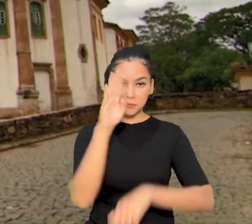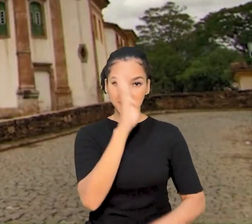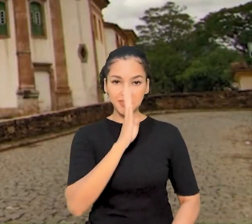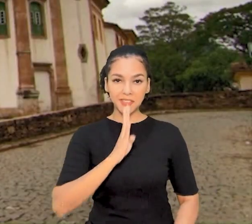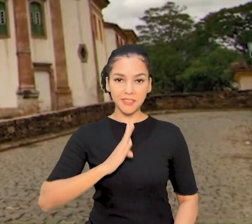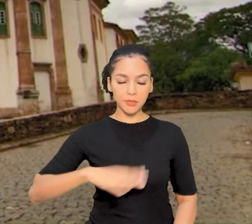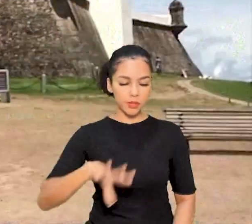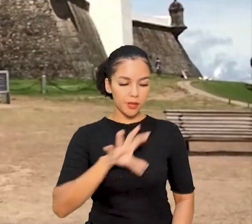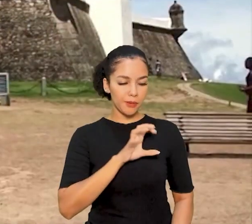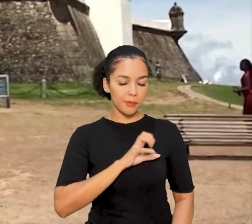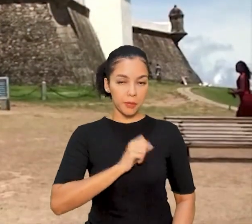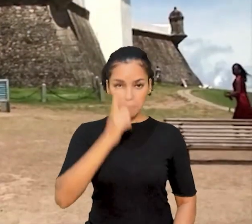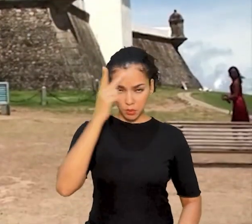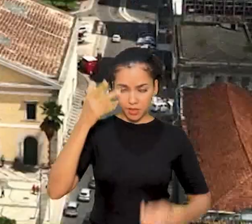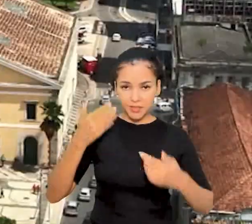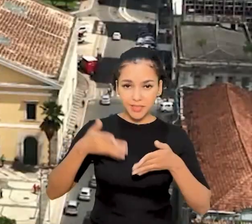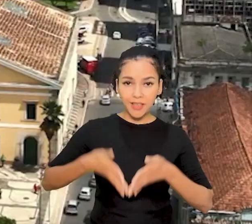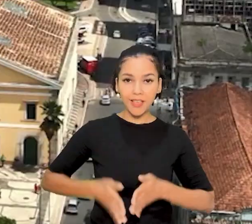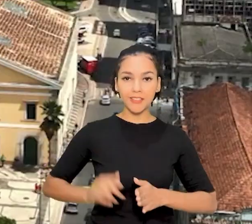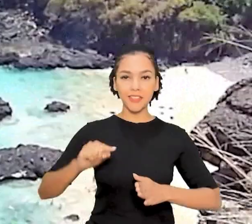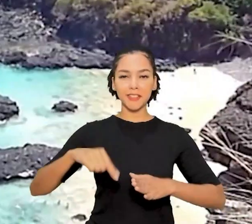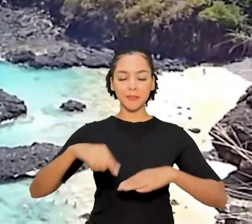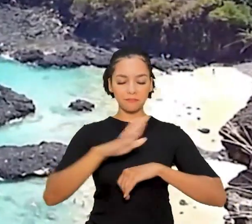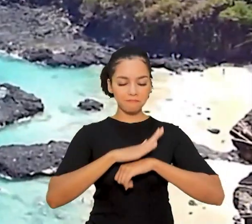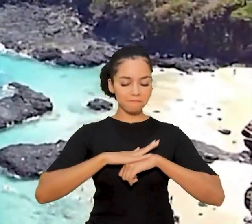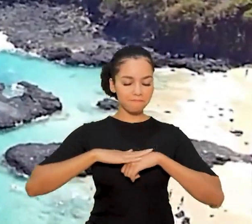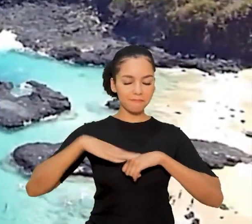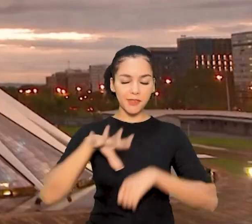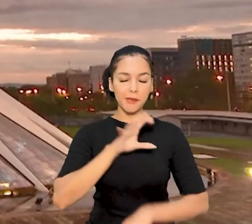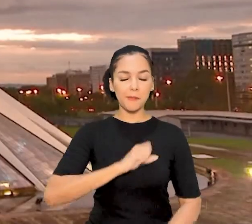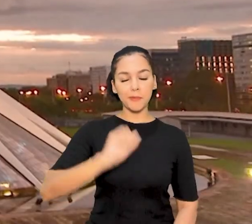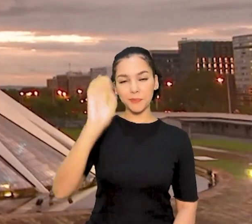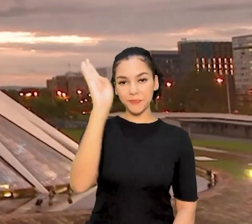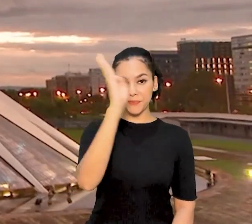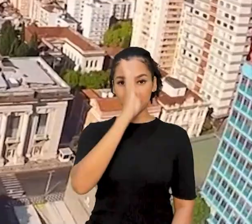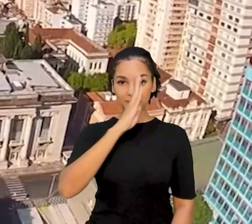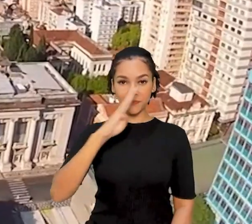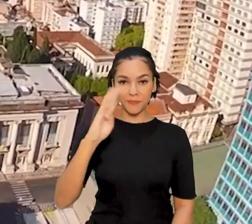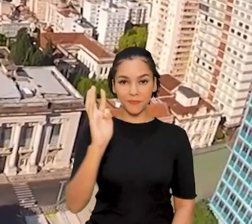desses Sens gente vaiar na